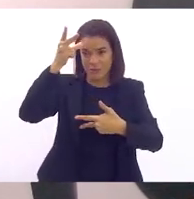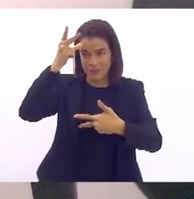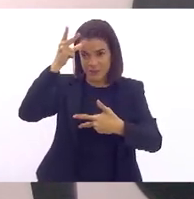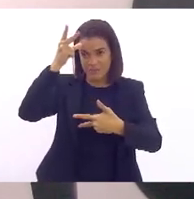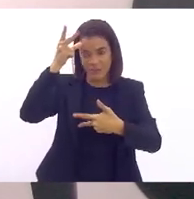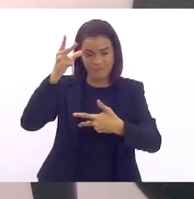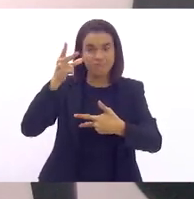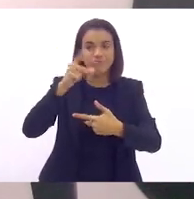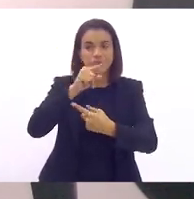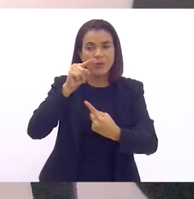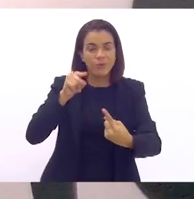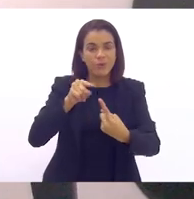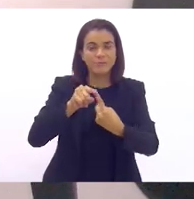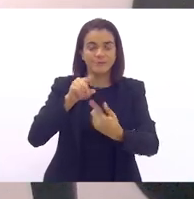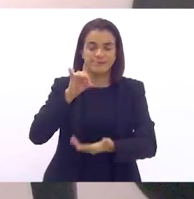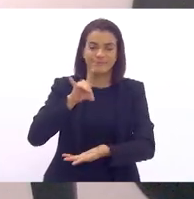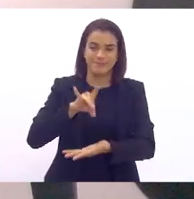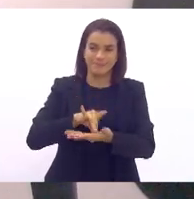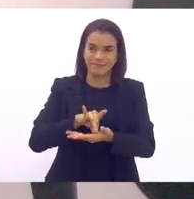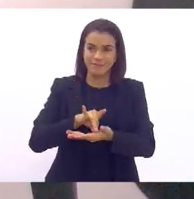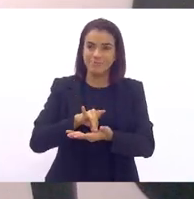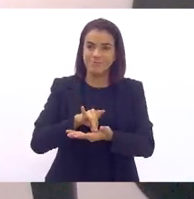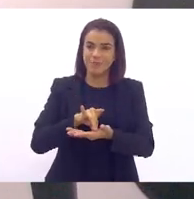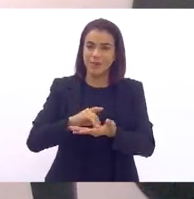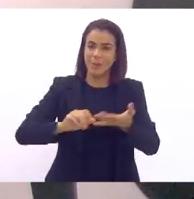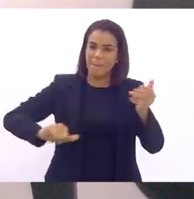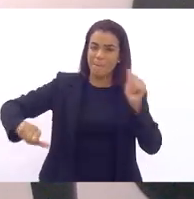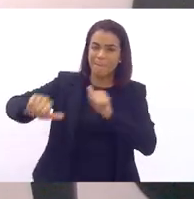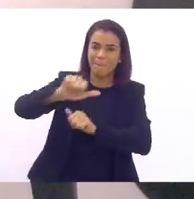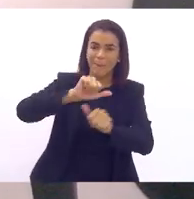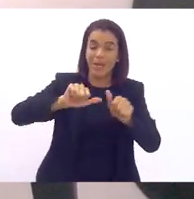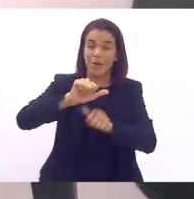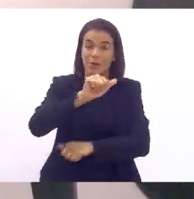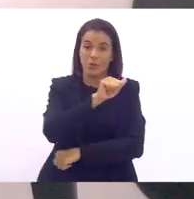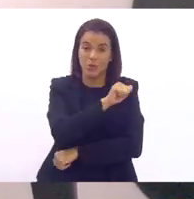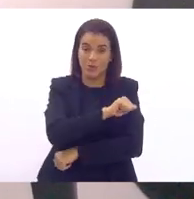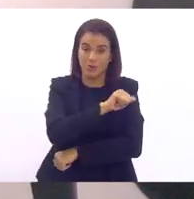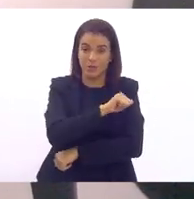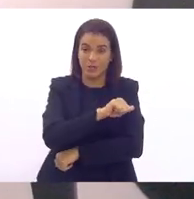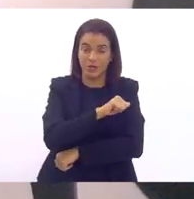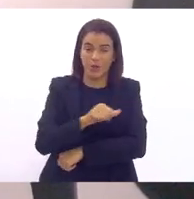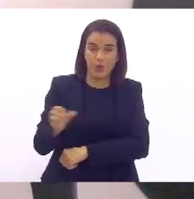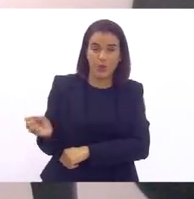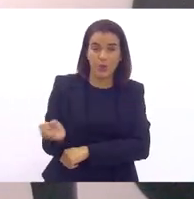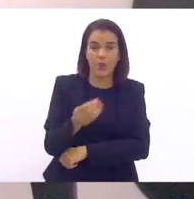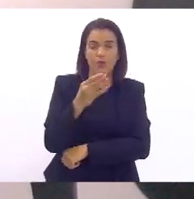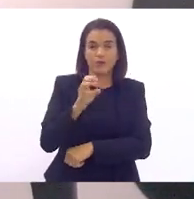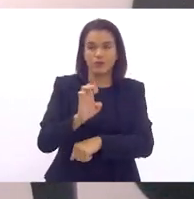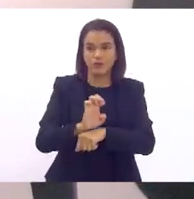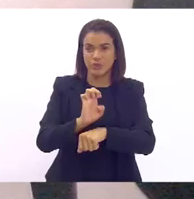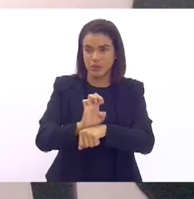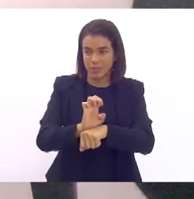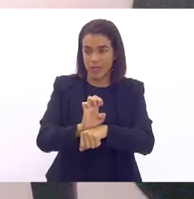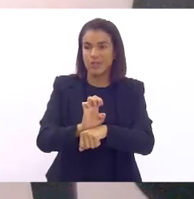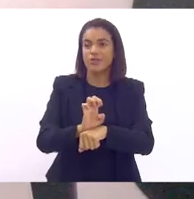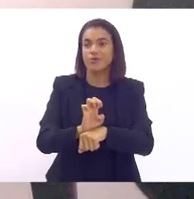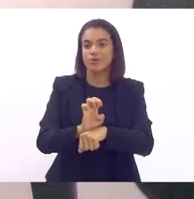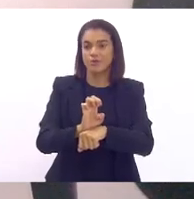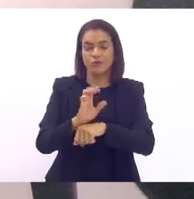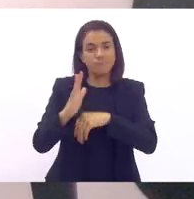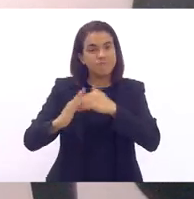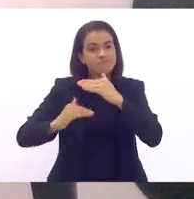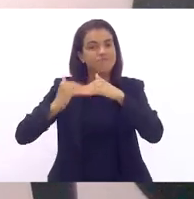a gente possa de Fato né tornar o nosso Estado do Rio de Janeiro novamente um estado eh